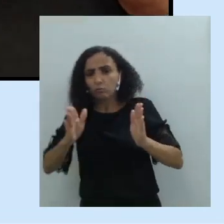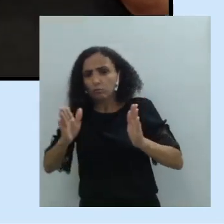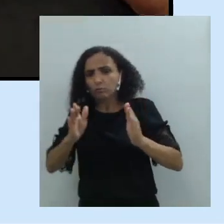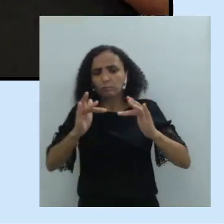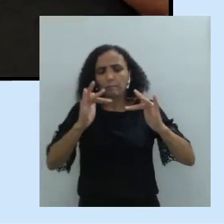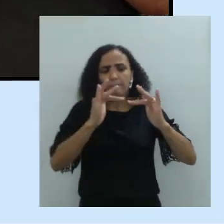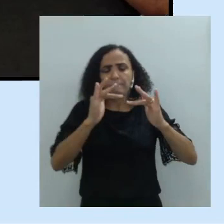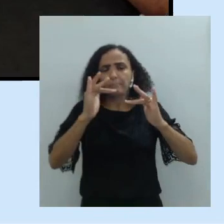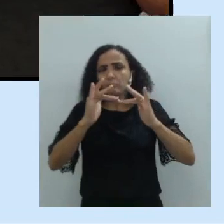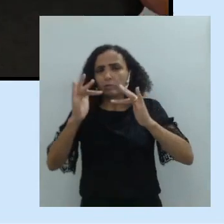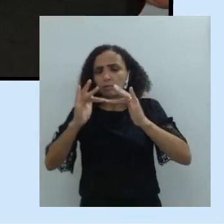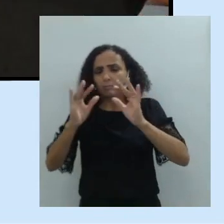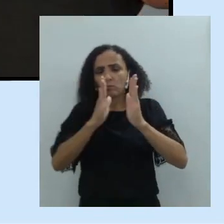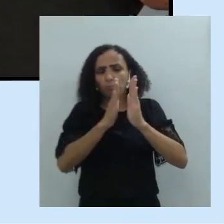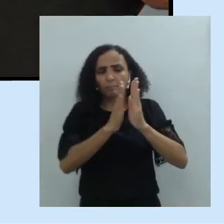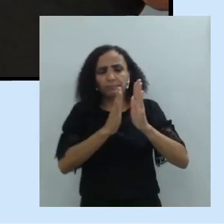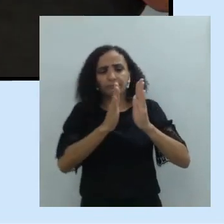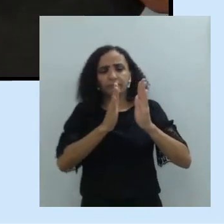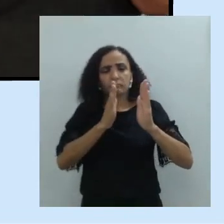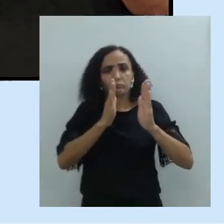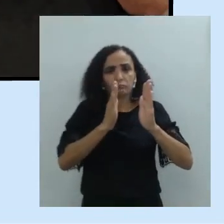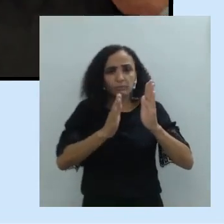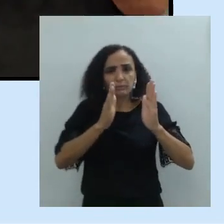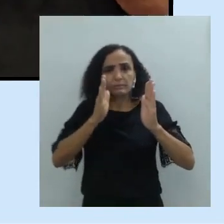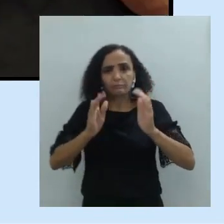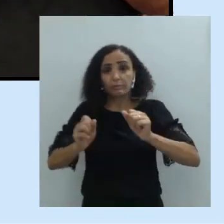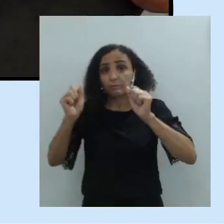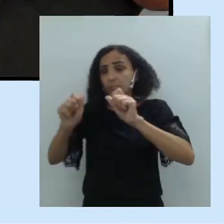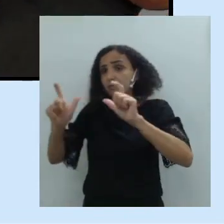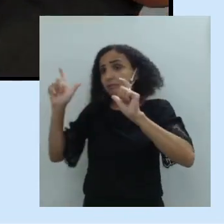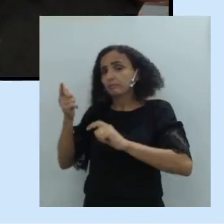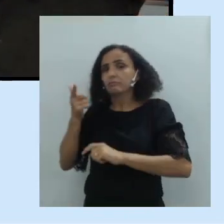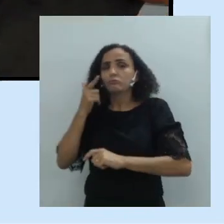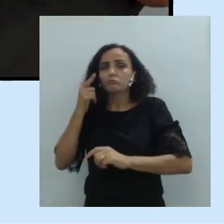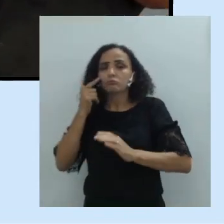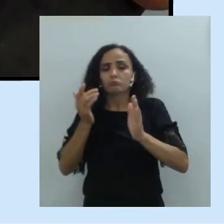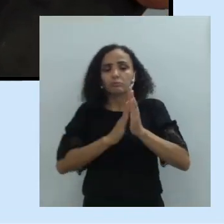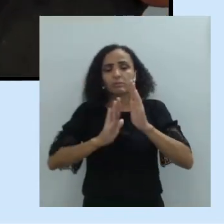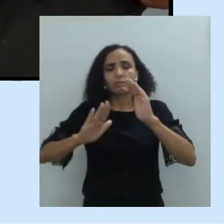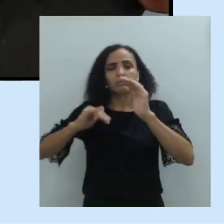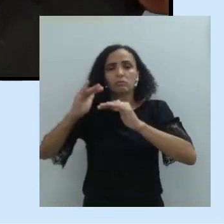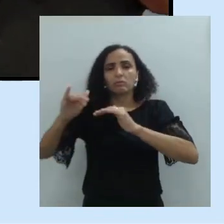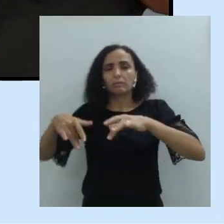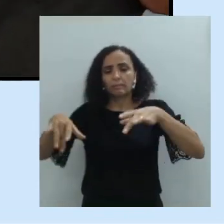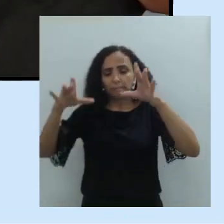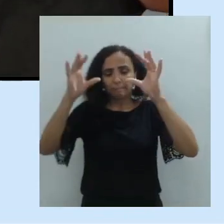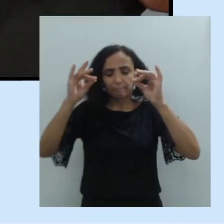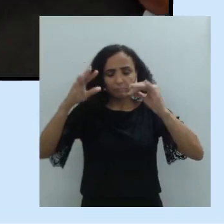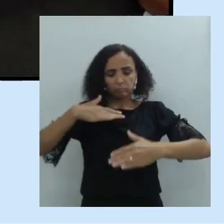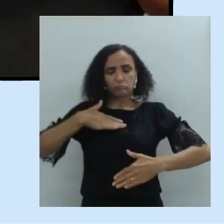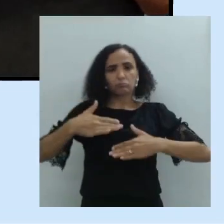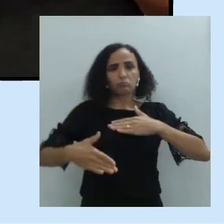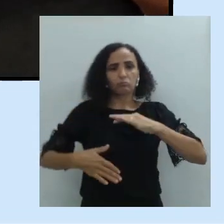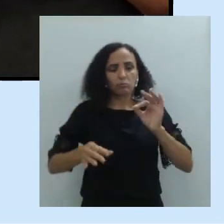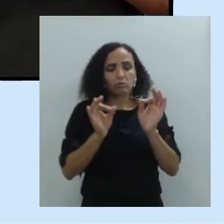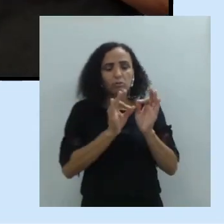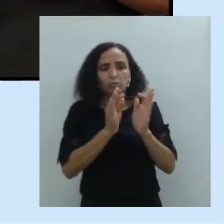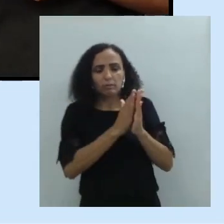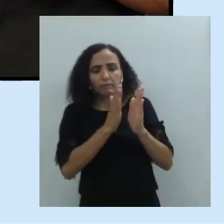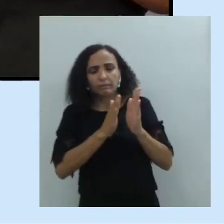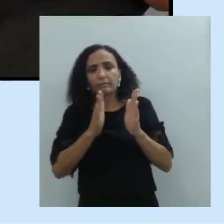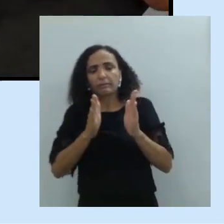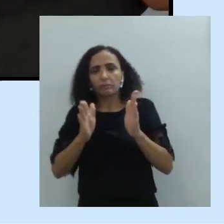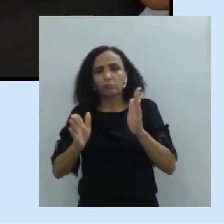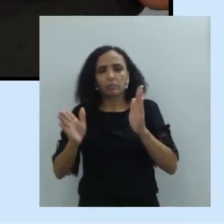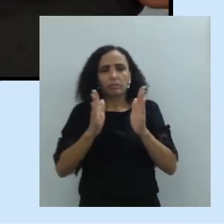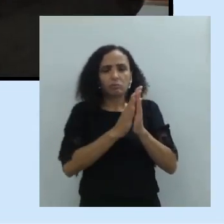que apresenta a membrana, que apresenta a parede celular e o núcleo, vão se dividindo, formando os tecidos. Dos tecidos, forma-se o tecido